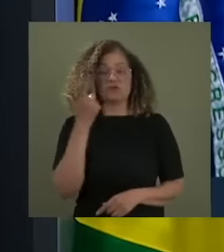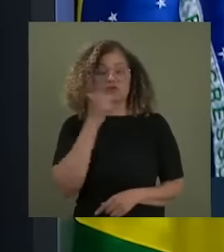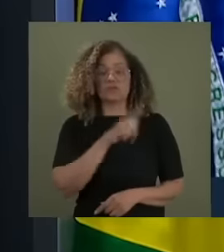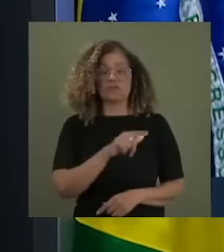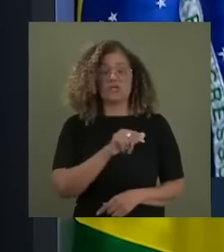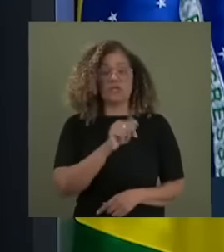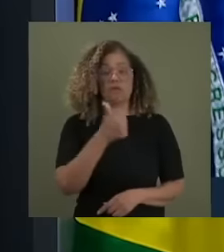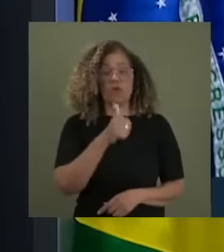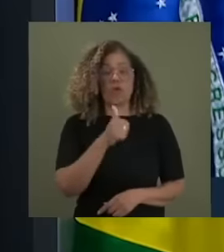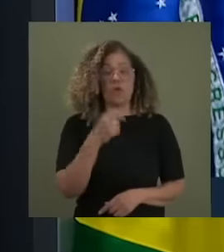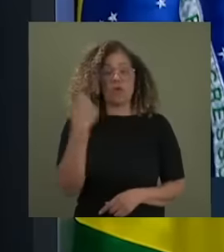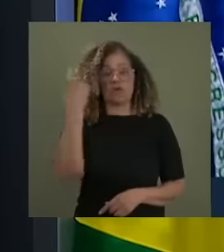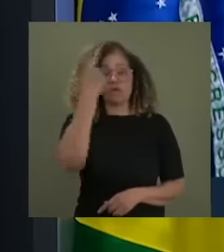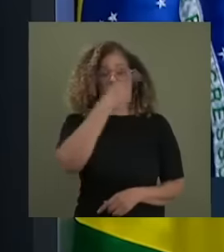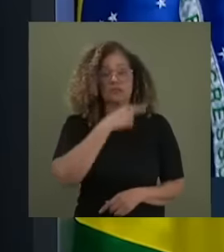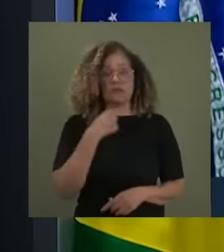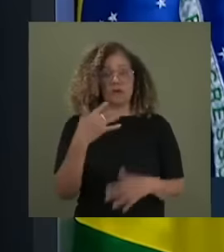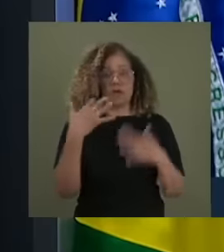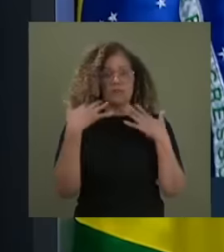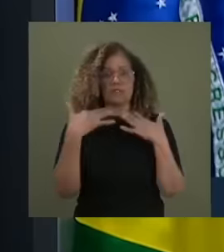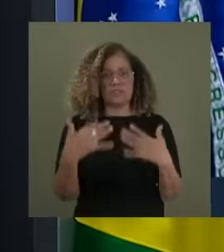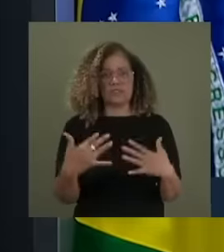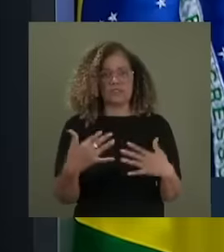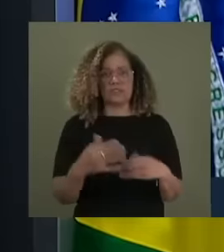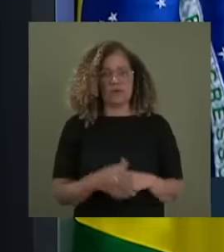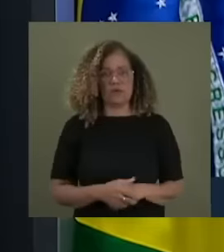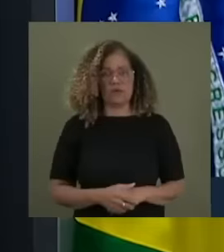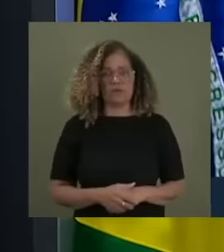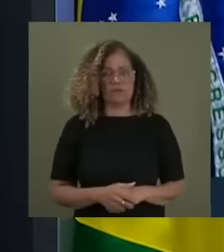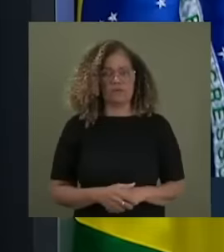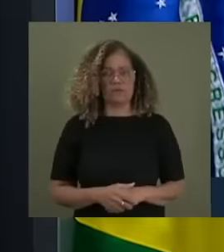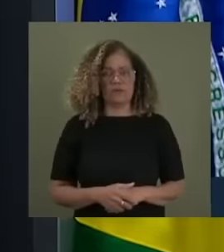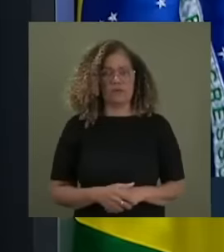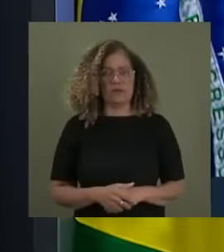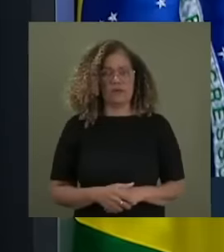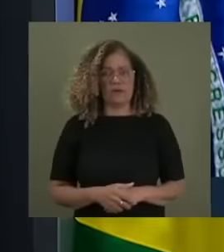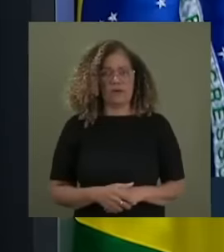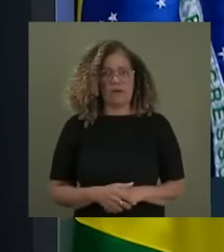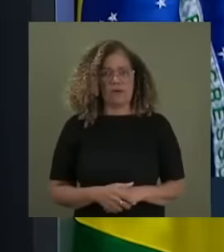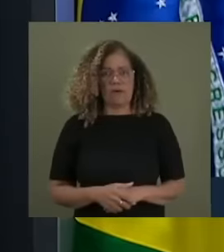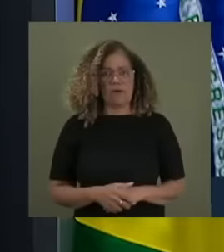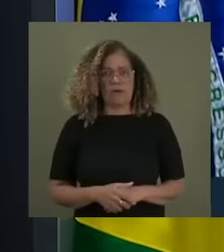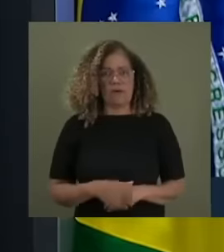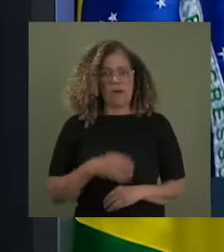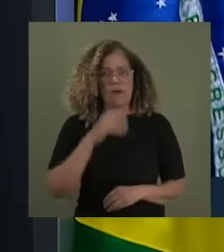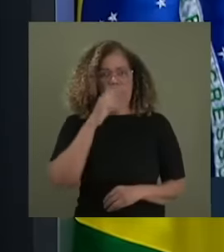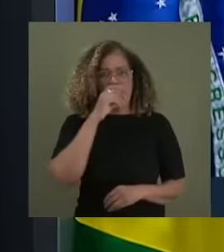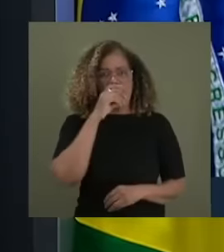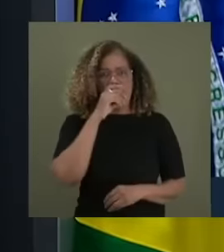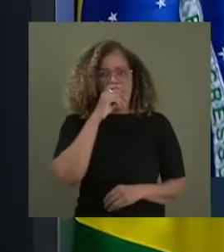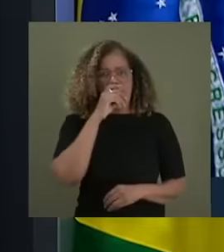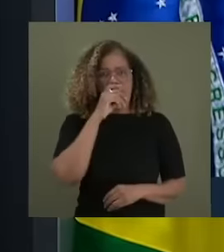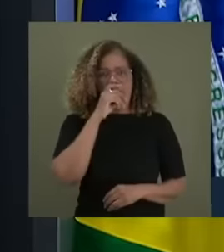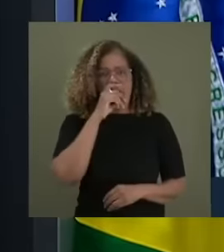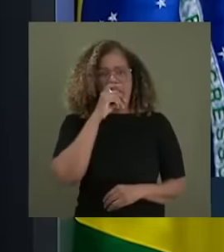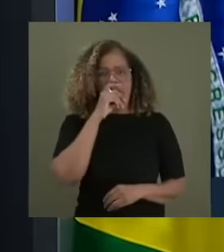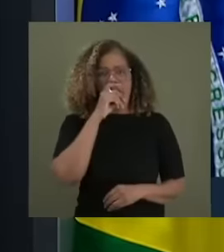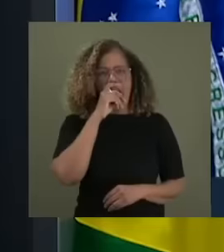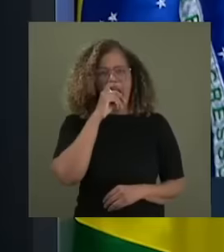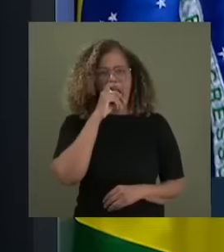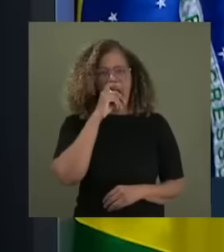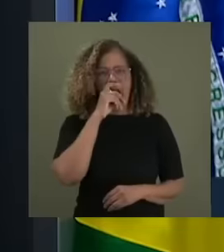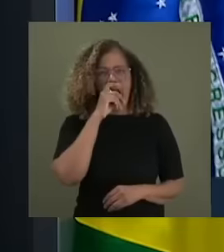11 horas de sessão que foi aquela subtração que nós debatemos